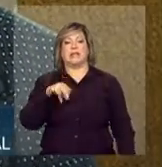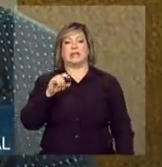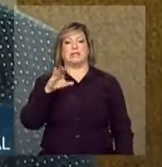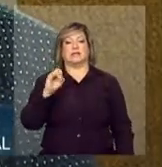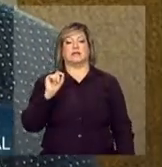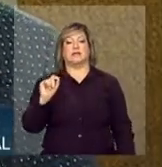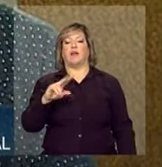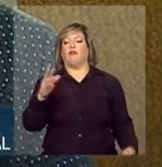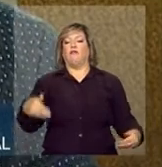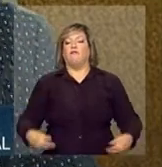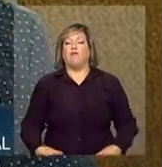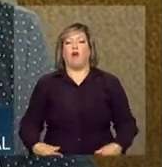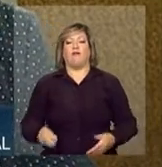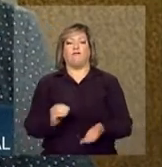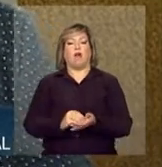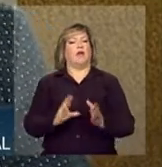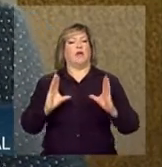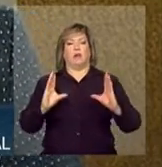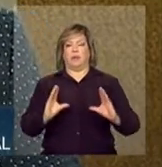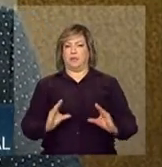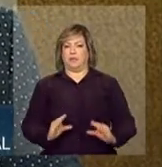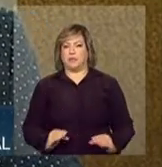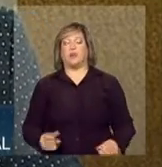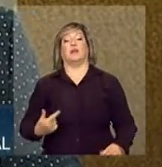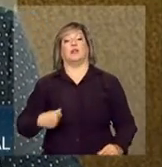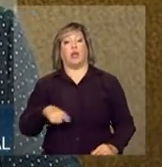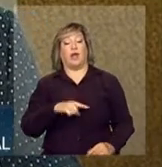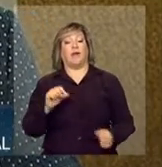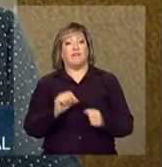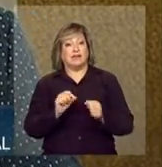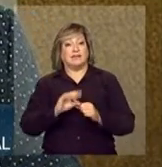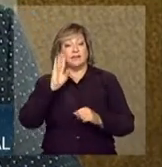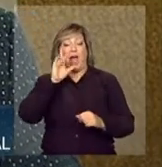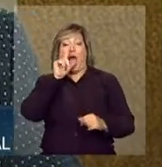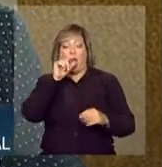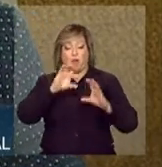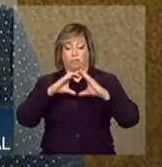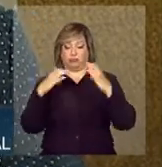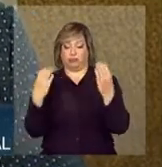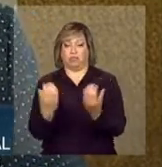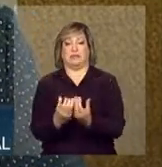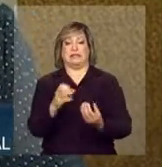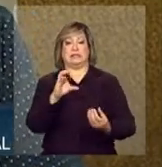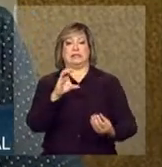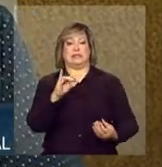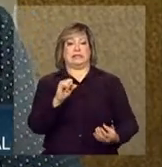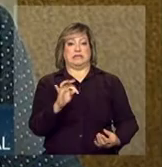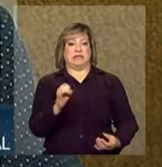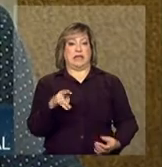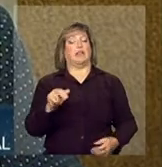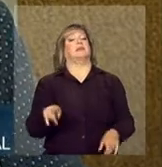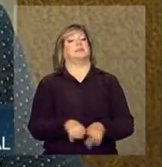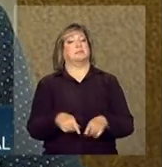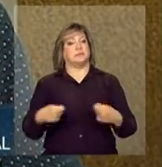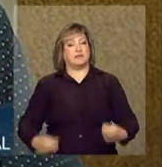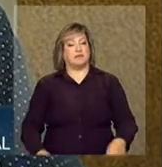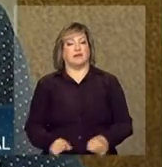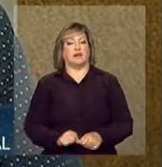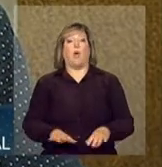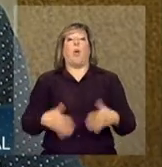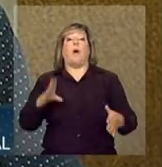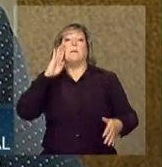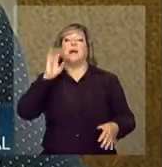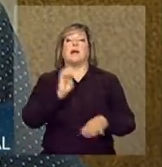Brasil por conta disso, e a nossa prioridade é construir cisterna, sim. Quero saber qual é a prioridade dos estados. Vamos